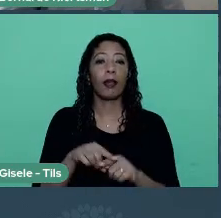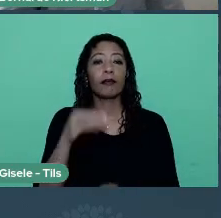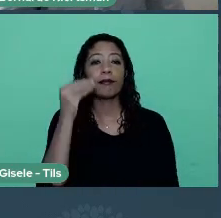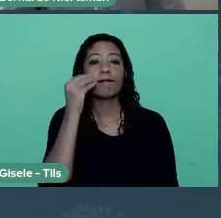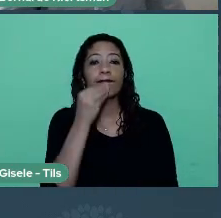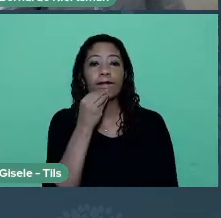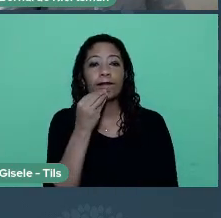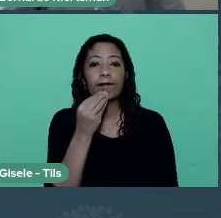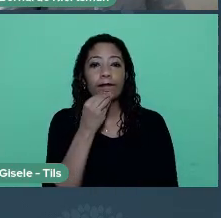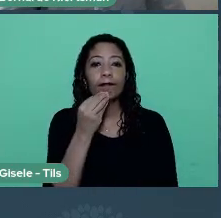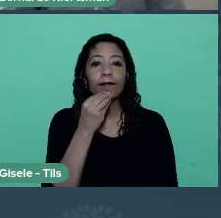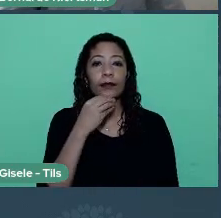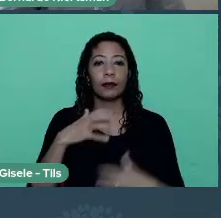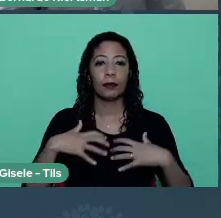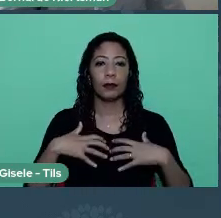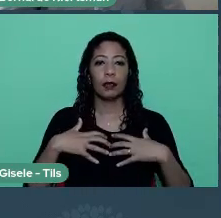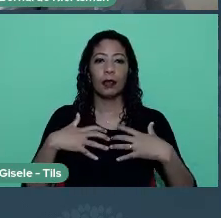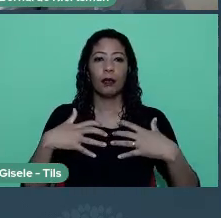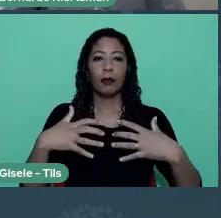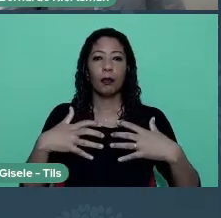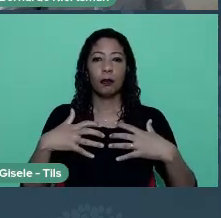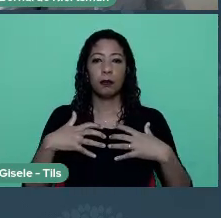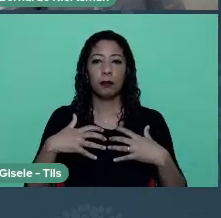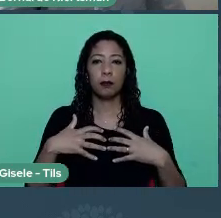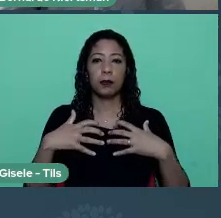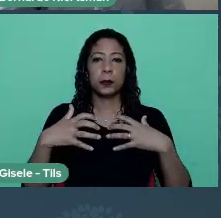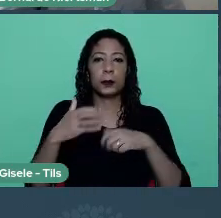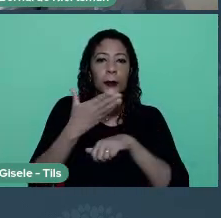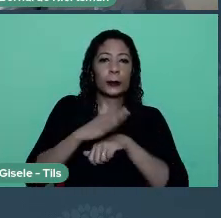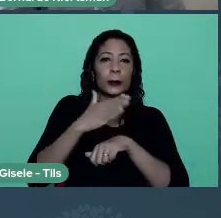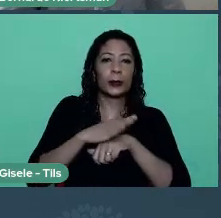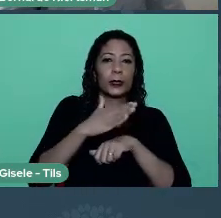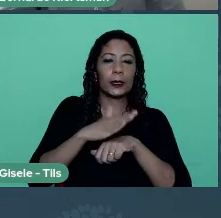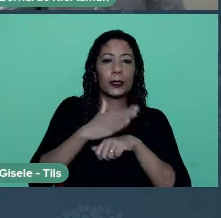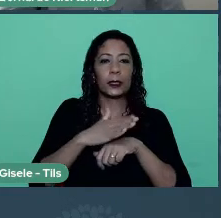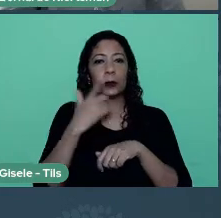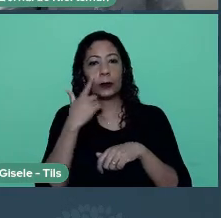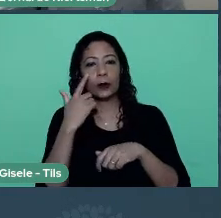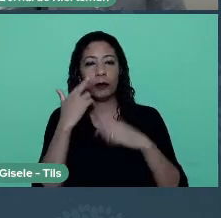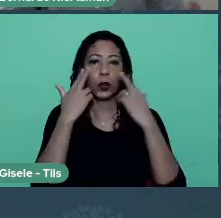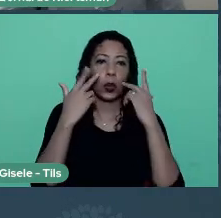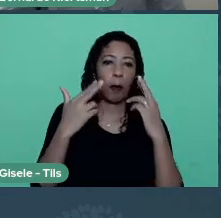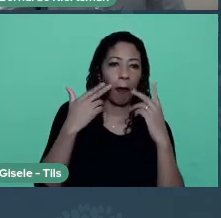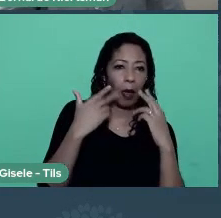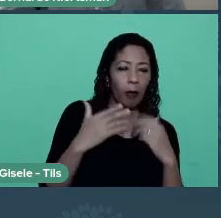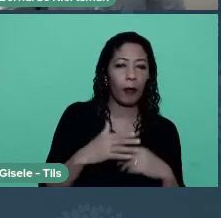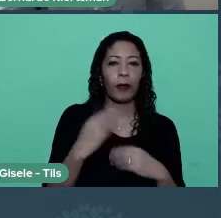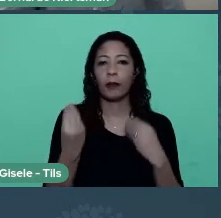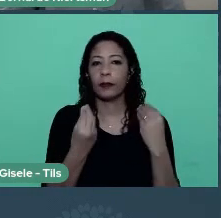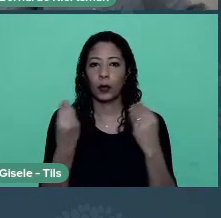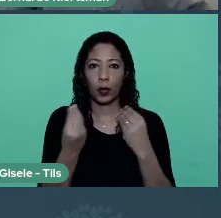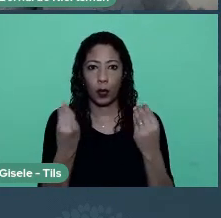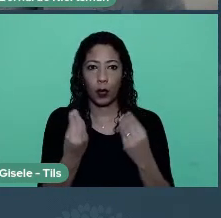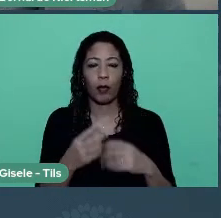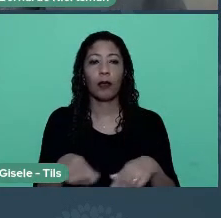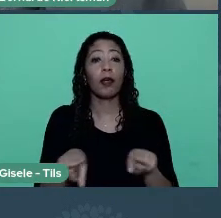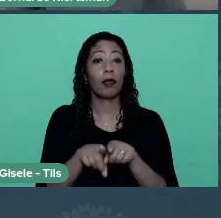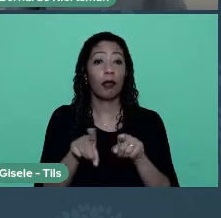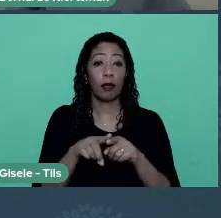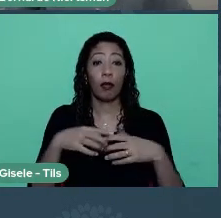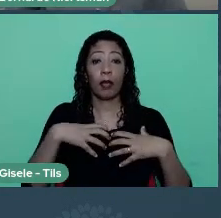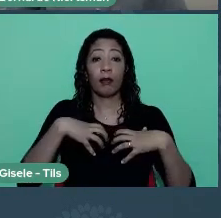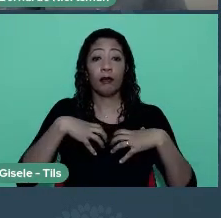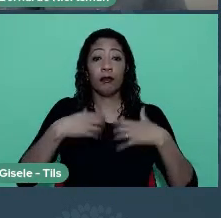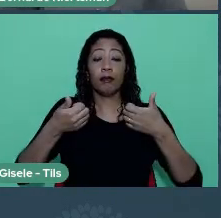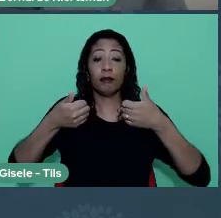tem condições de fazer essas funções normais, normal ou muito próximo da normalidade, e não ter crise de asma, que é o que a gente